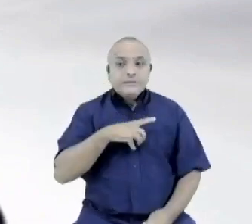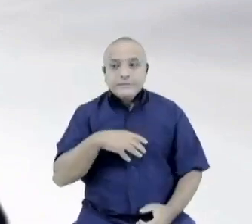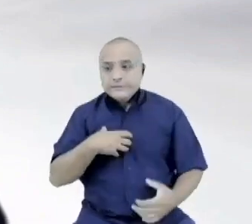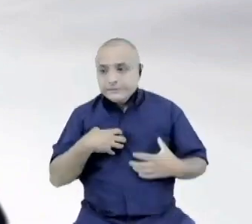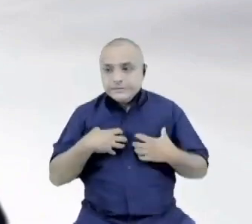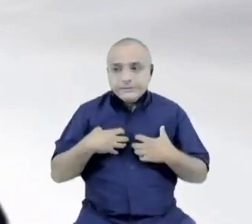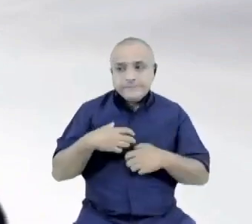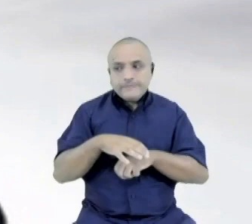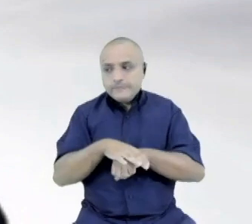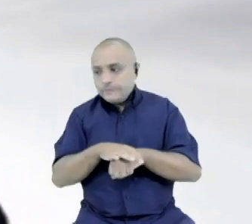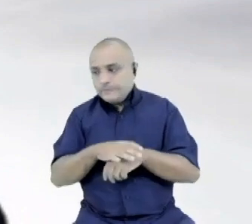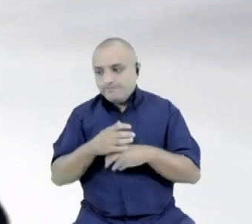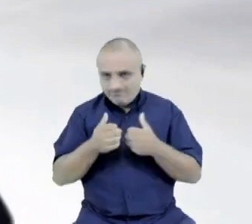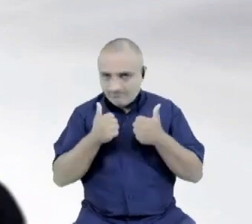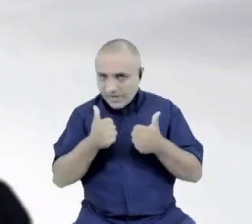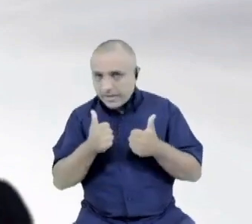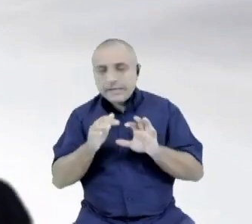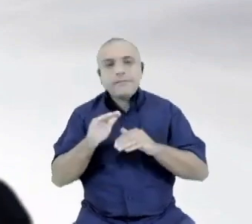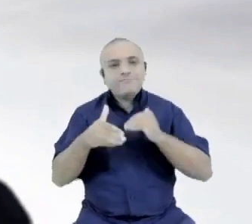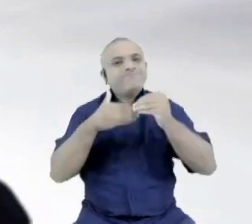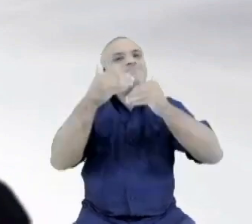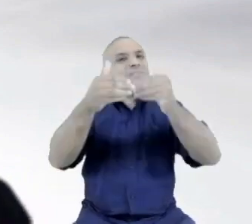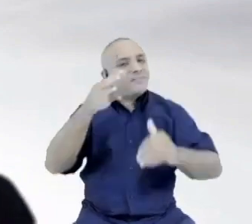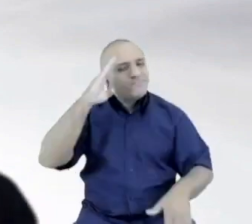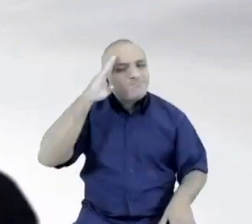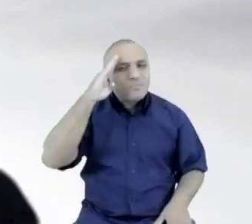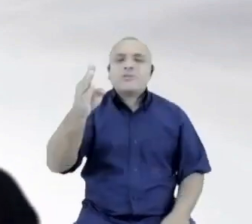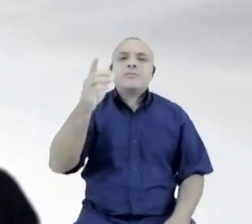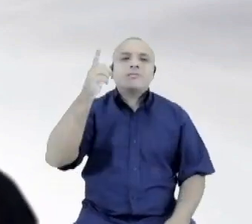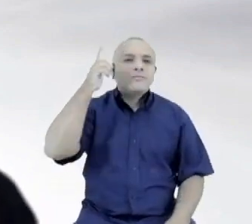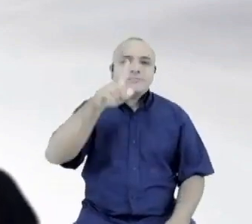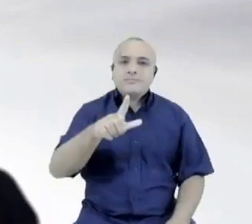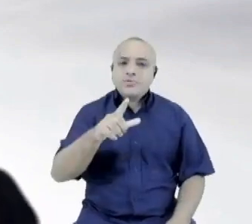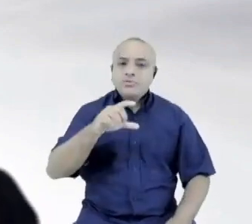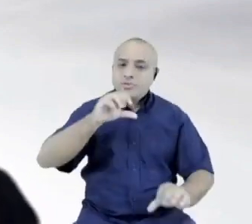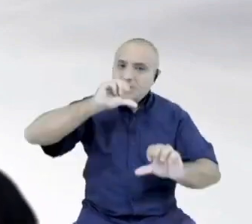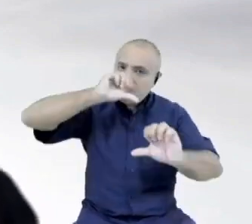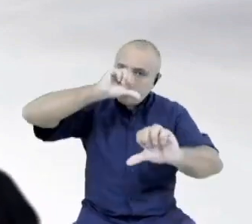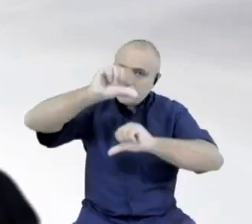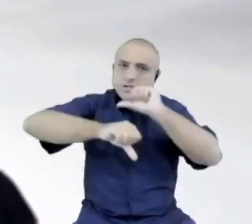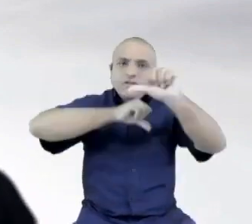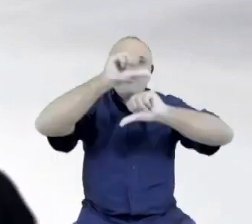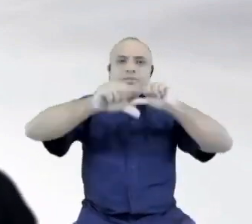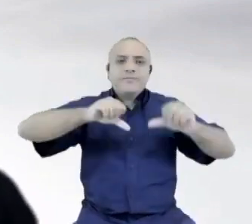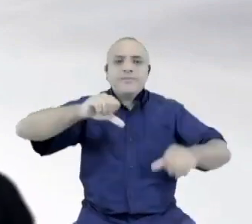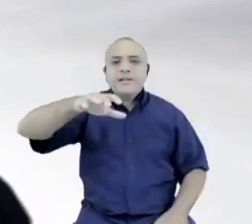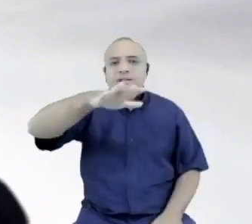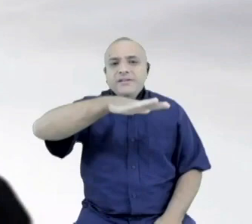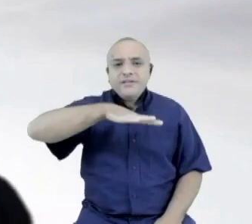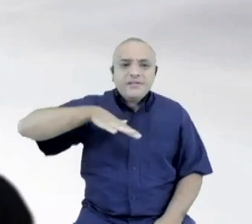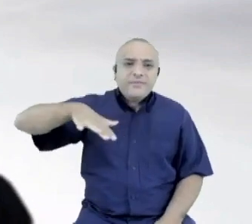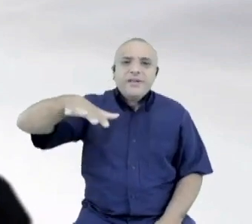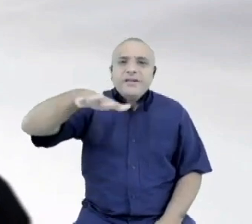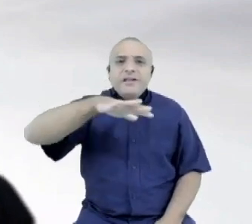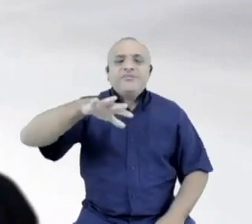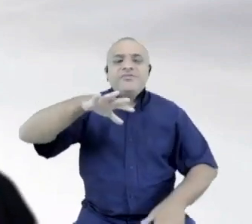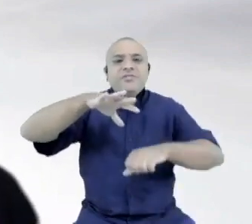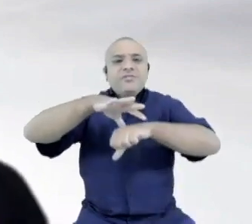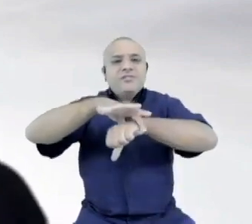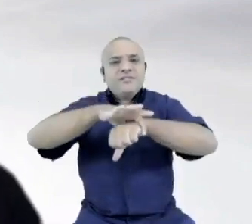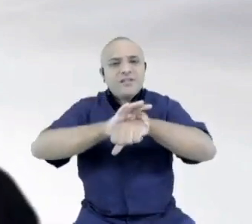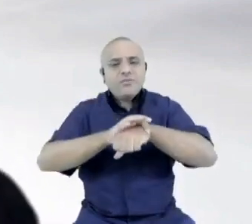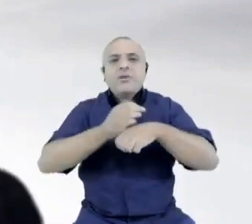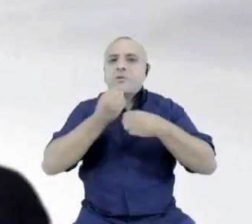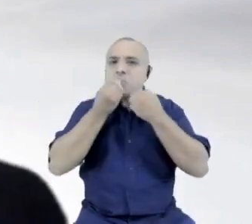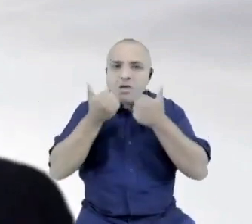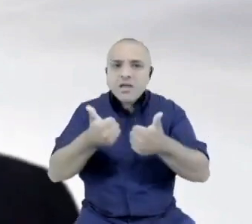na equipe. Então, um dos pontos fundamentais foi conseguir transformar esse ambiente de uma forma segura e saudável